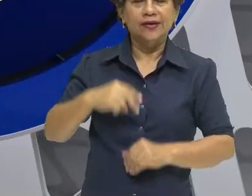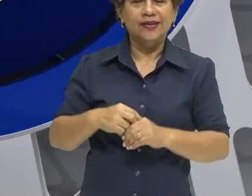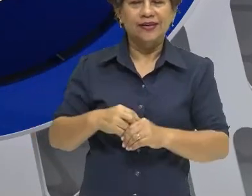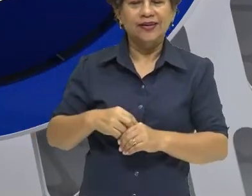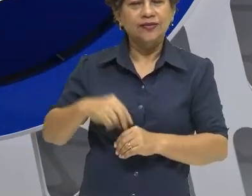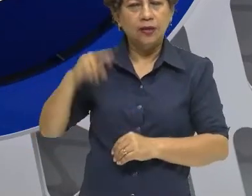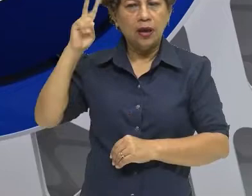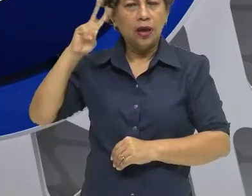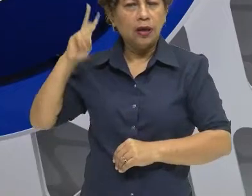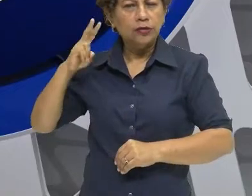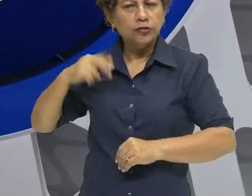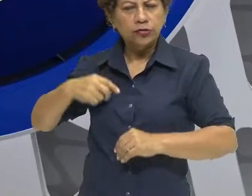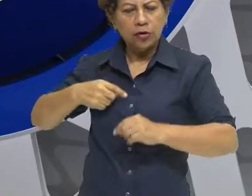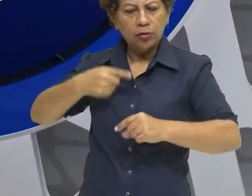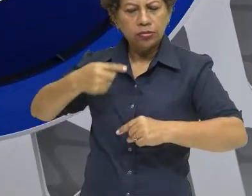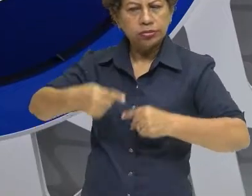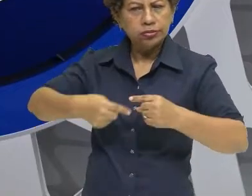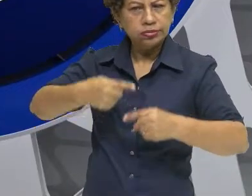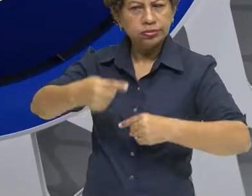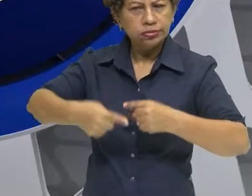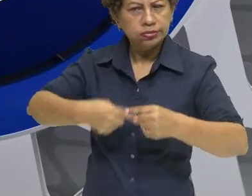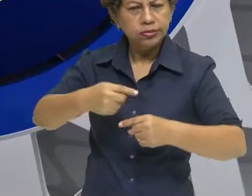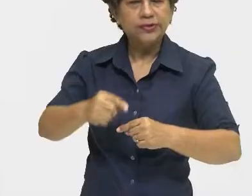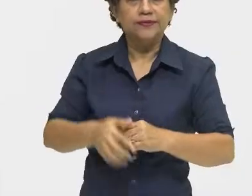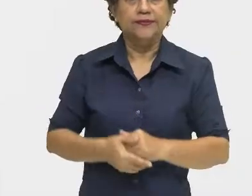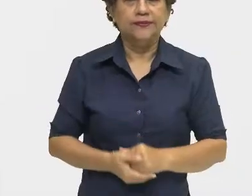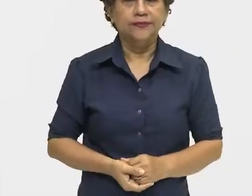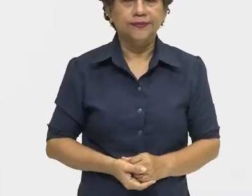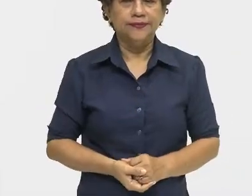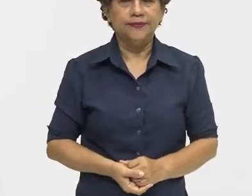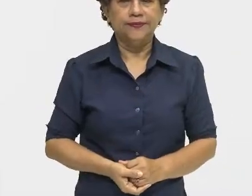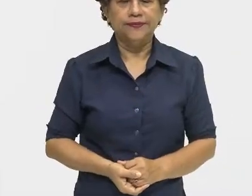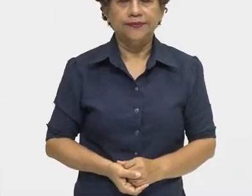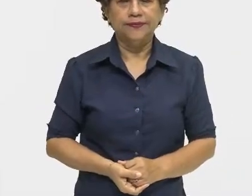geração. Vamos ver qual é o nosso objeto de conhecimento?